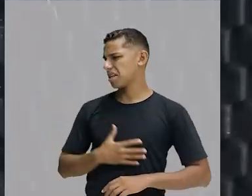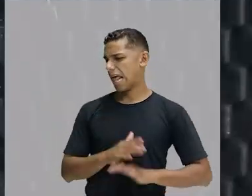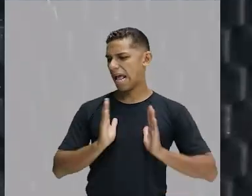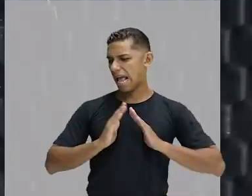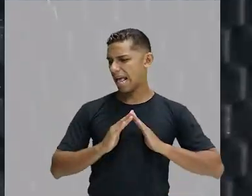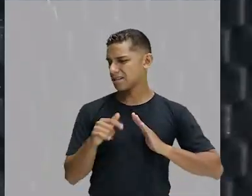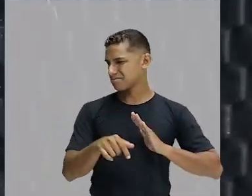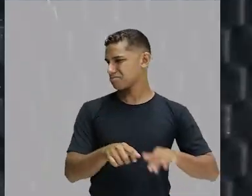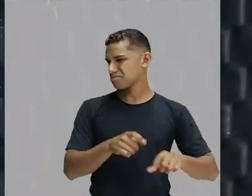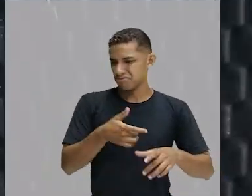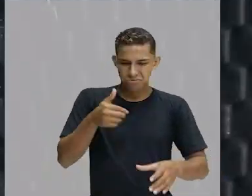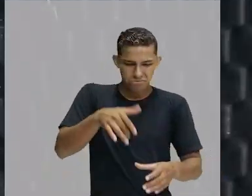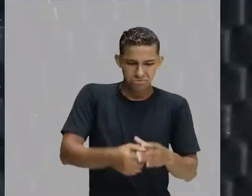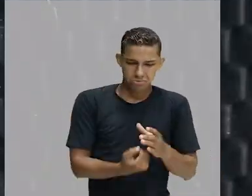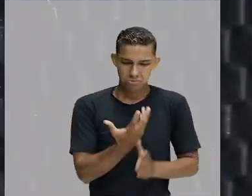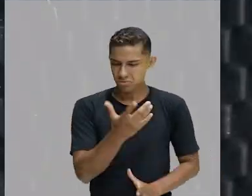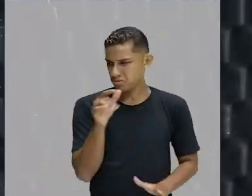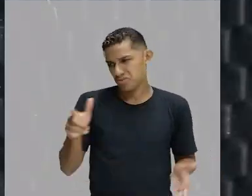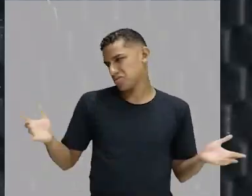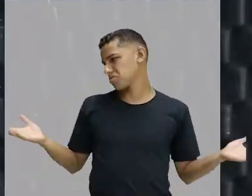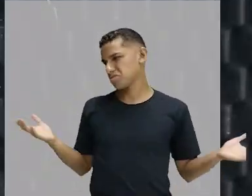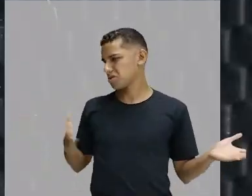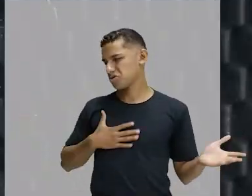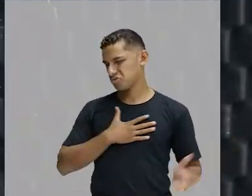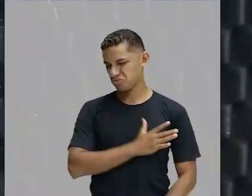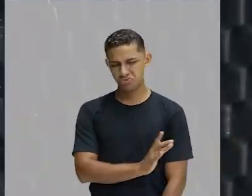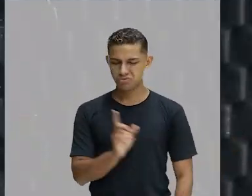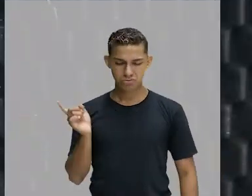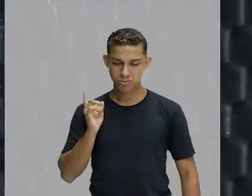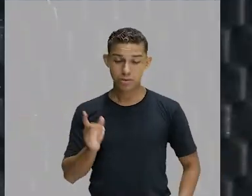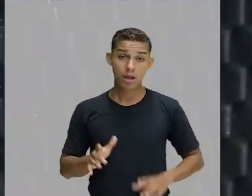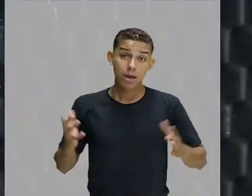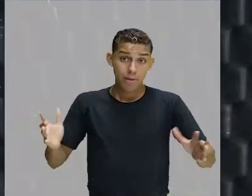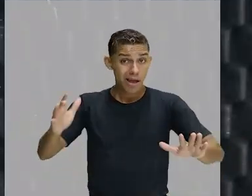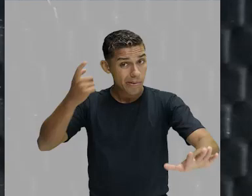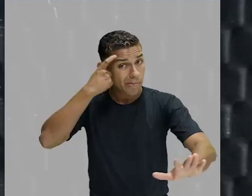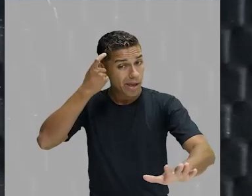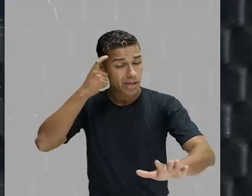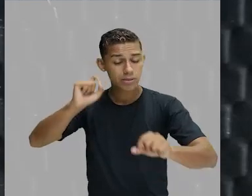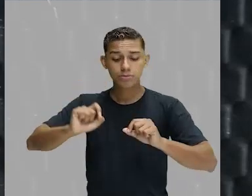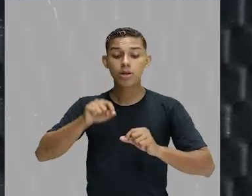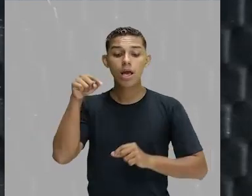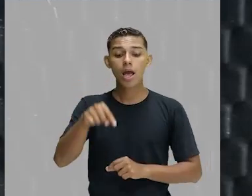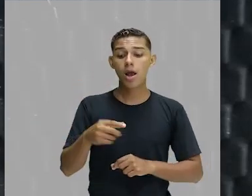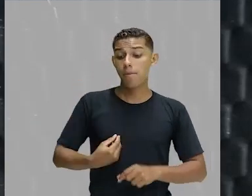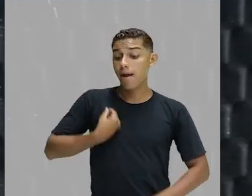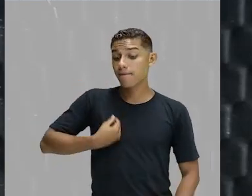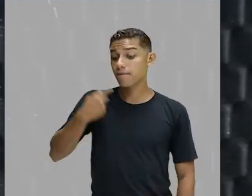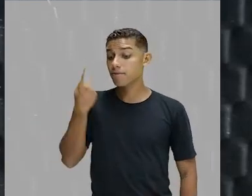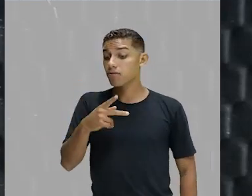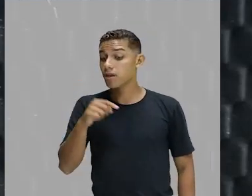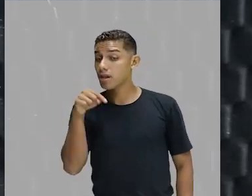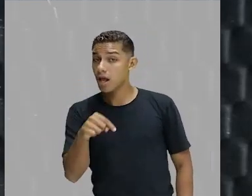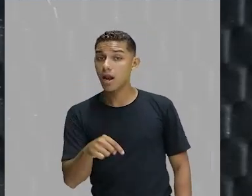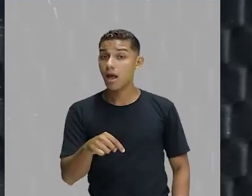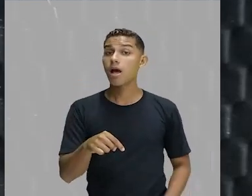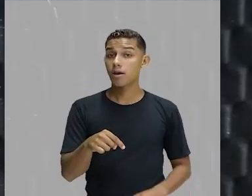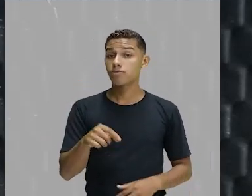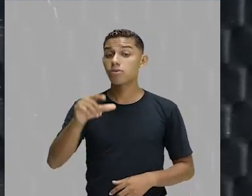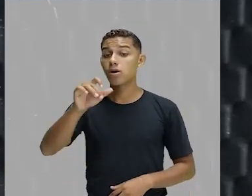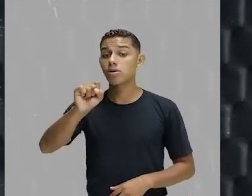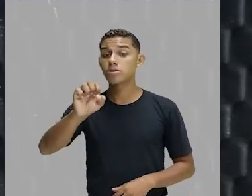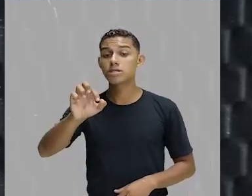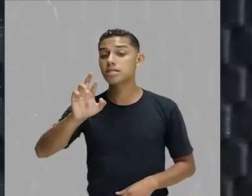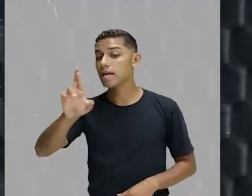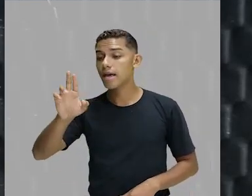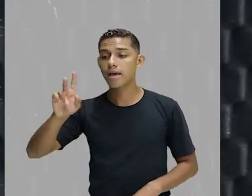olhar pelo lado que você está em contato com a natureza, que você está... É uma vida que você está cultivando, você vai se sentir bem